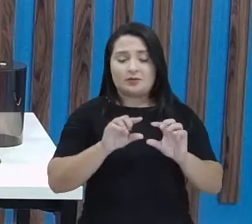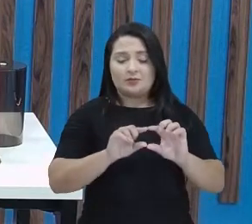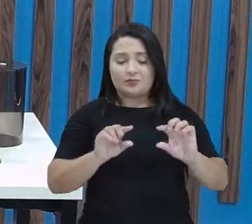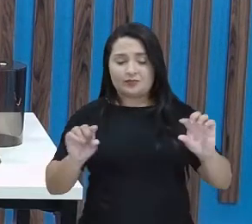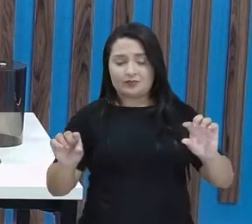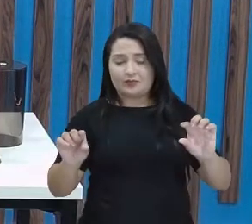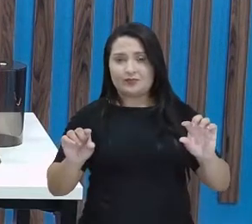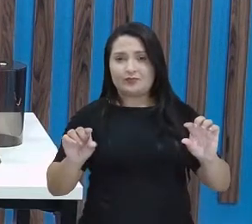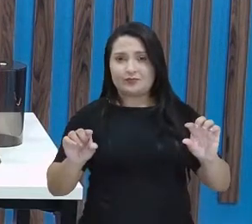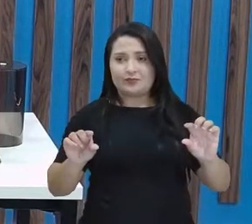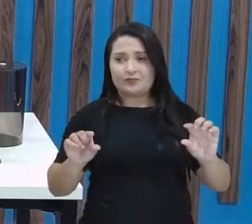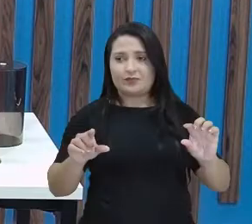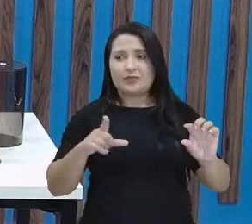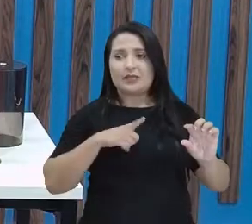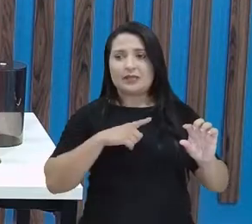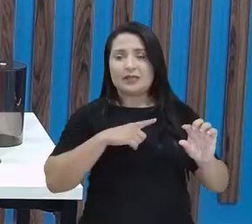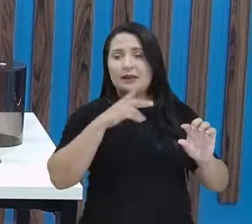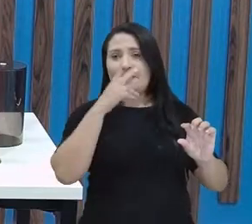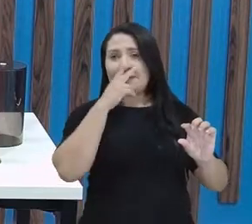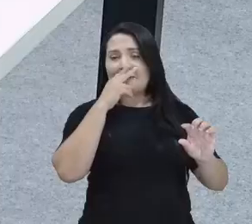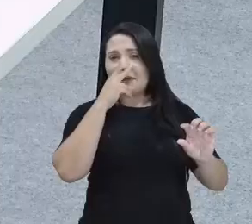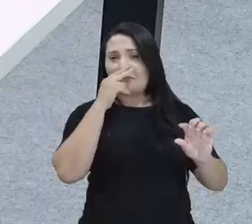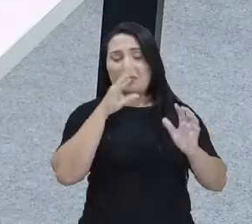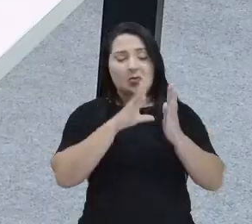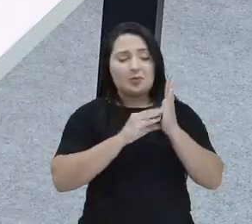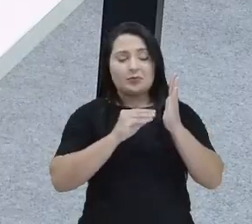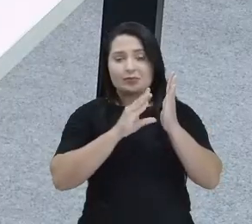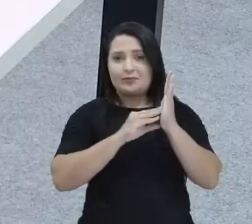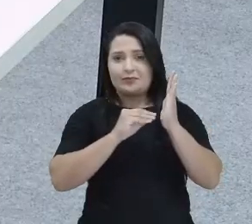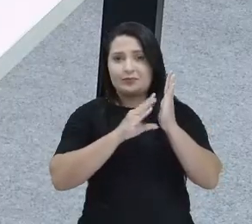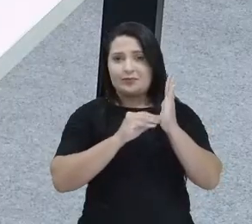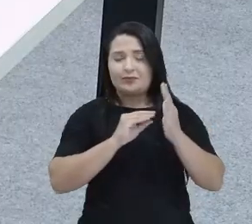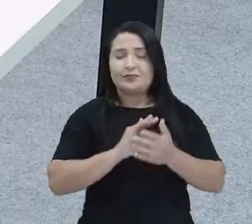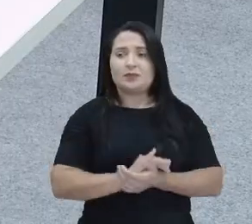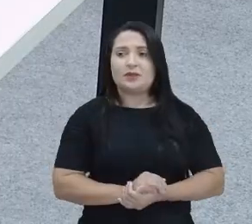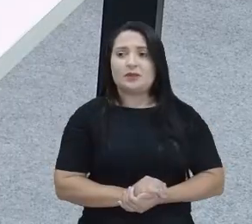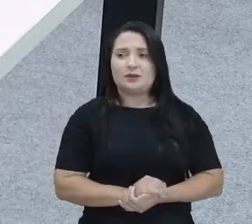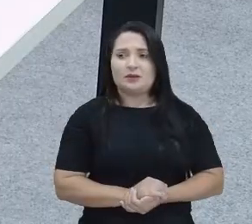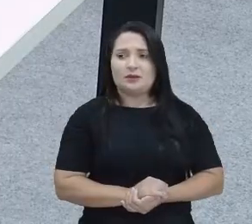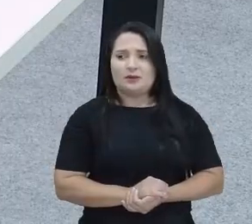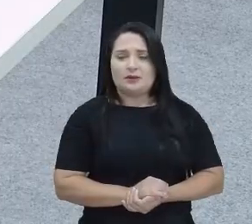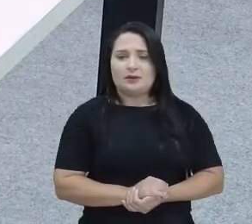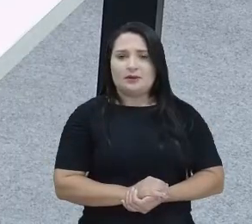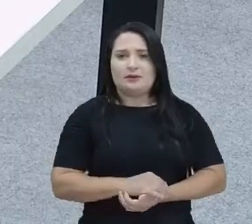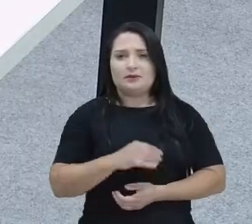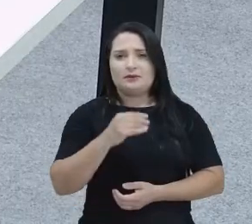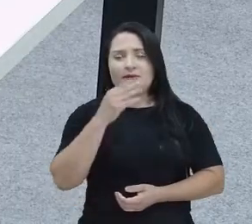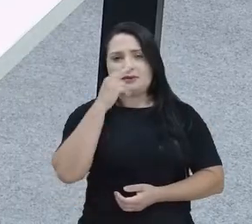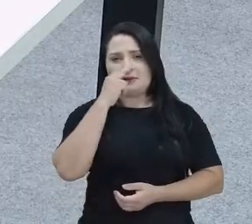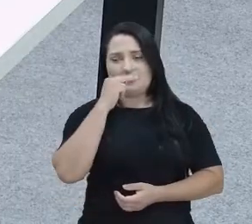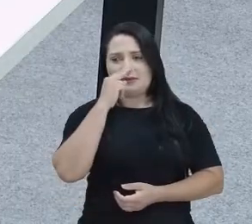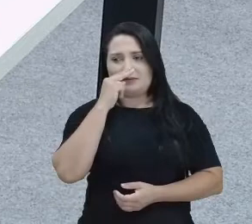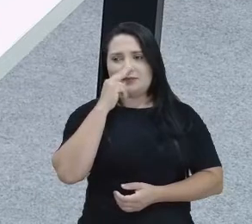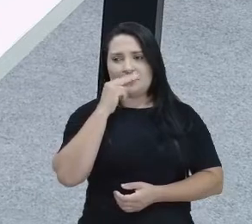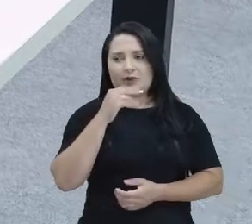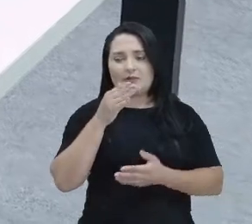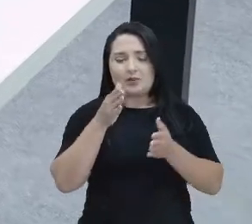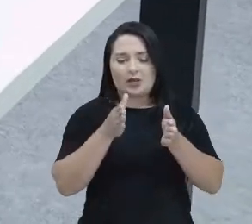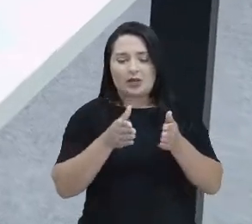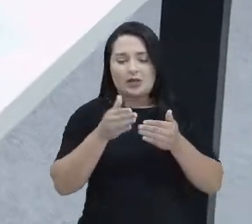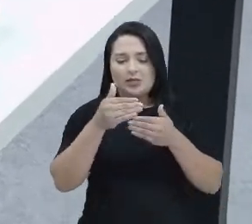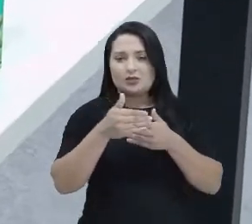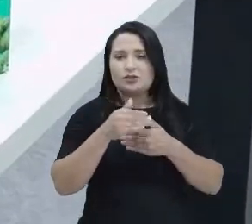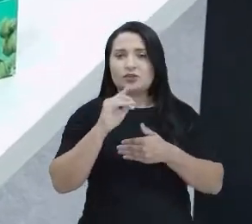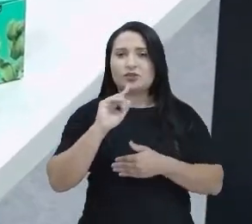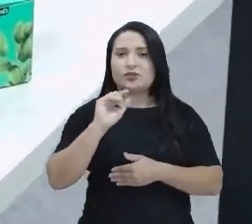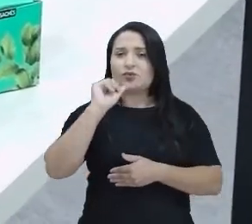posição horizontal, vou ter a mesma forma. A mesma coisa vale para a caixinha de suco. Ou na vertical